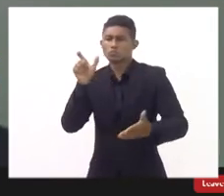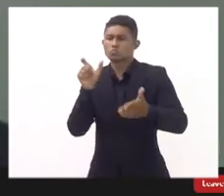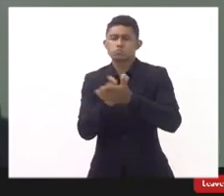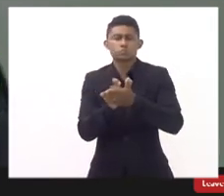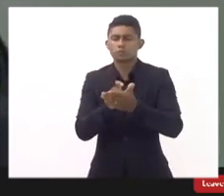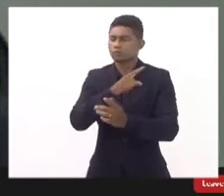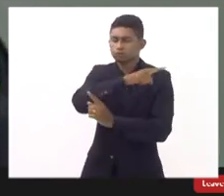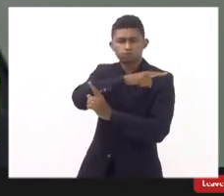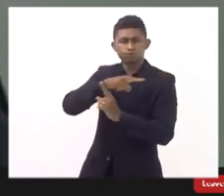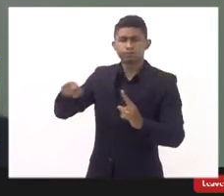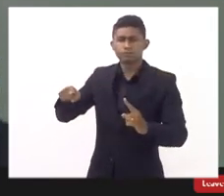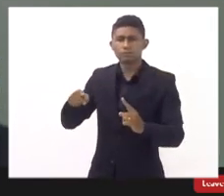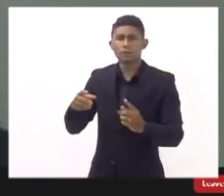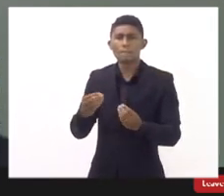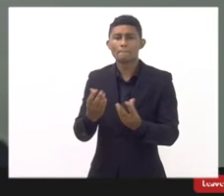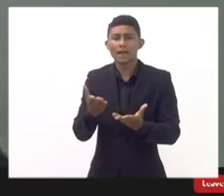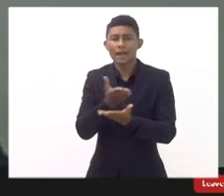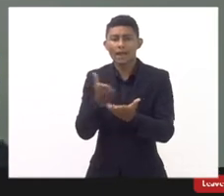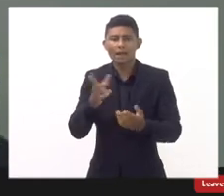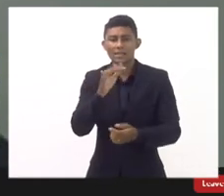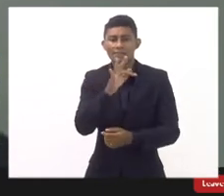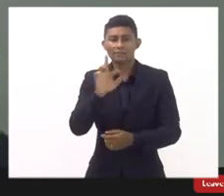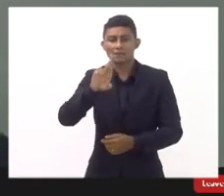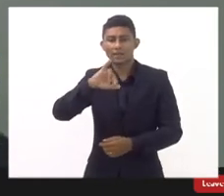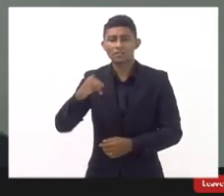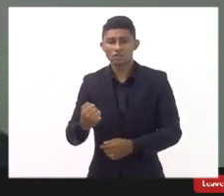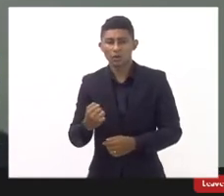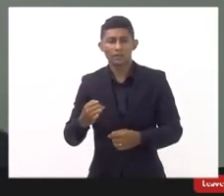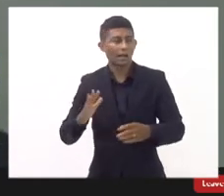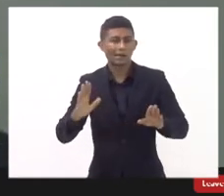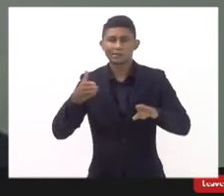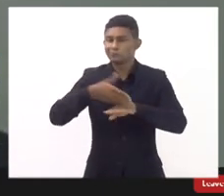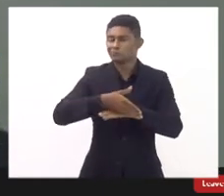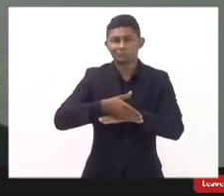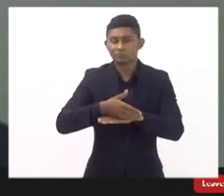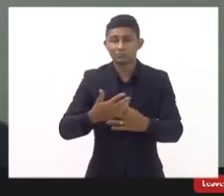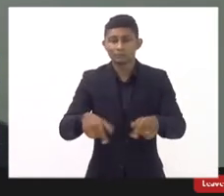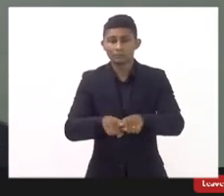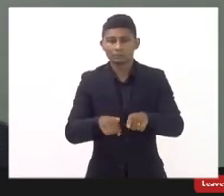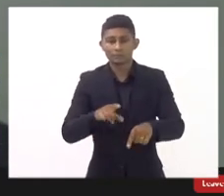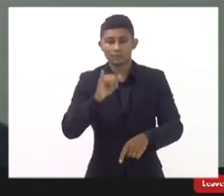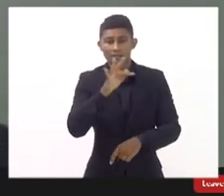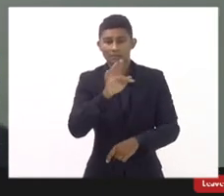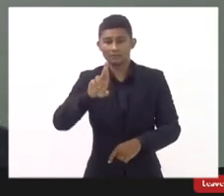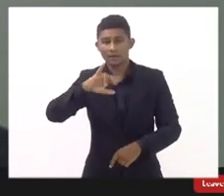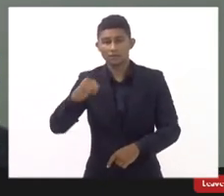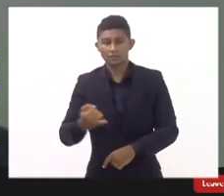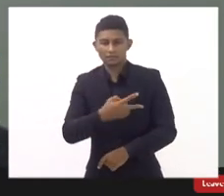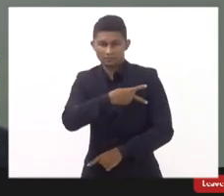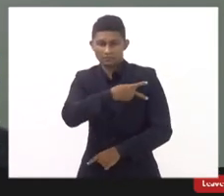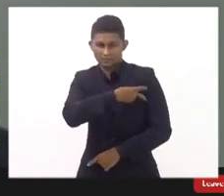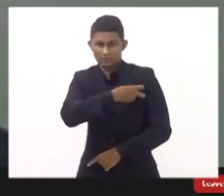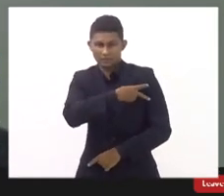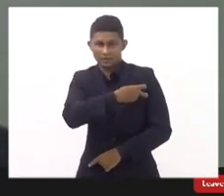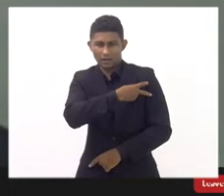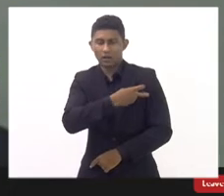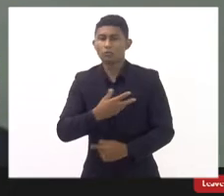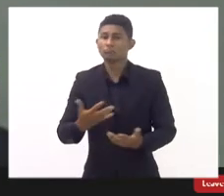vir para o Instituto Federal Fluminense e o IFRJ Arraial do Cabo, né? Por conta